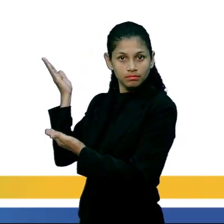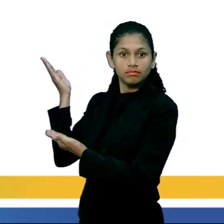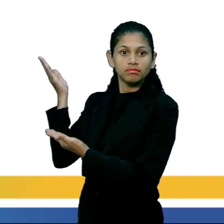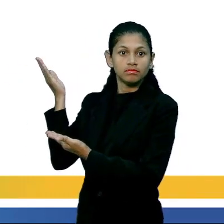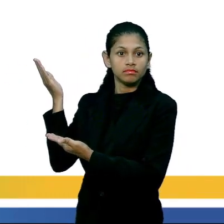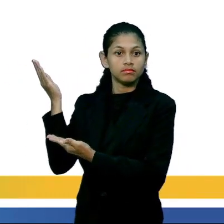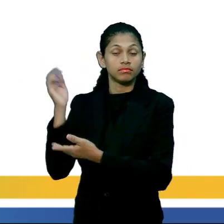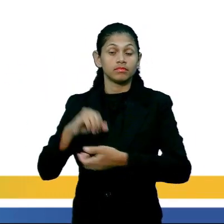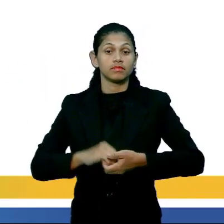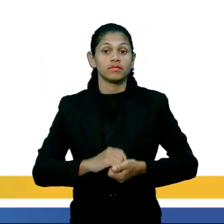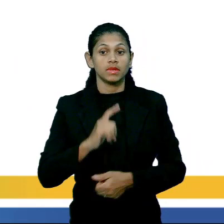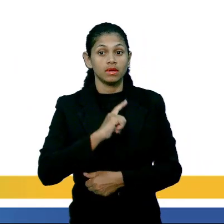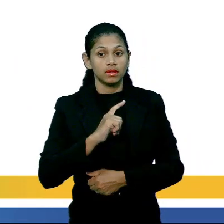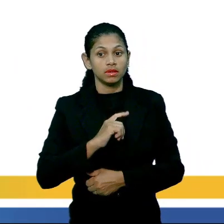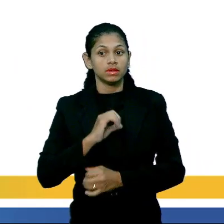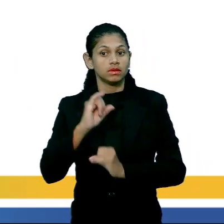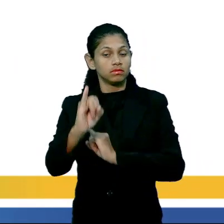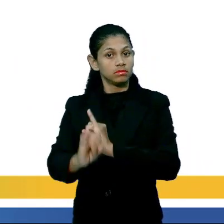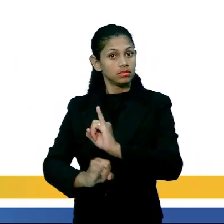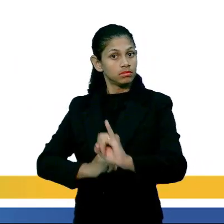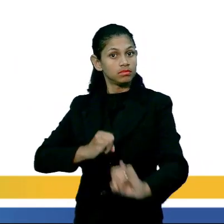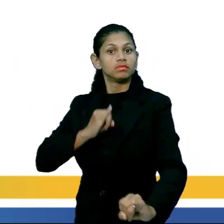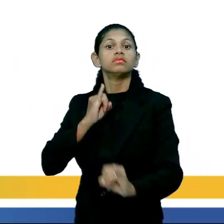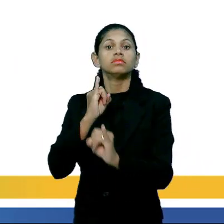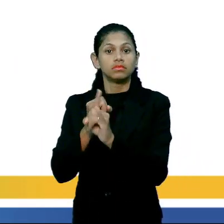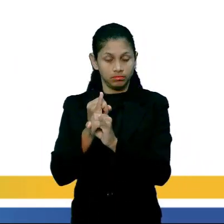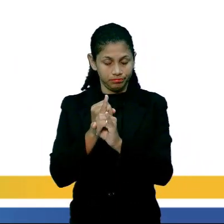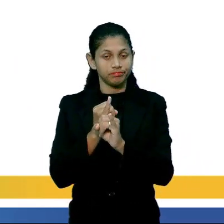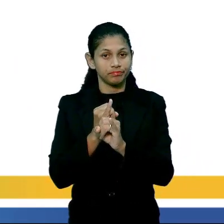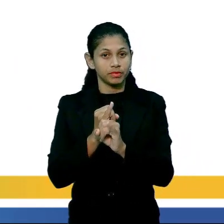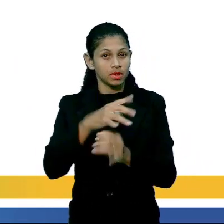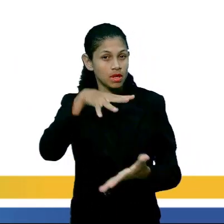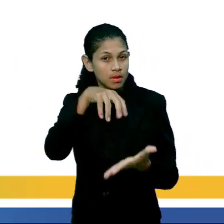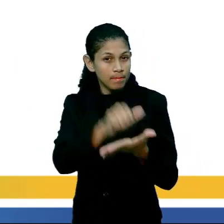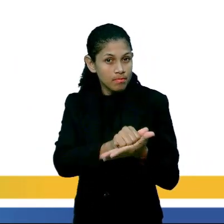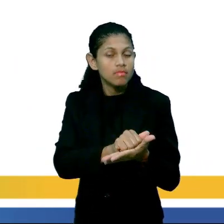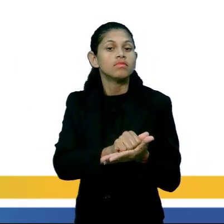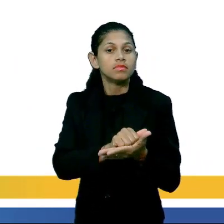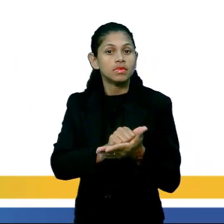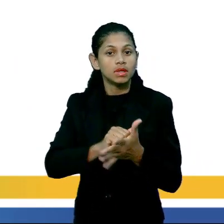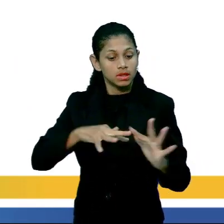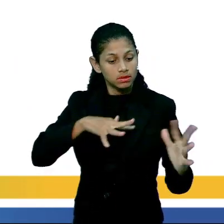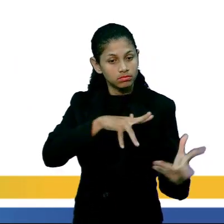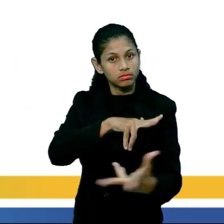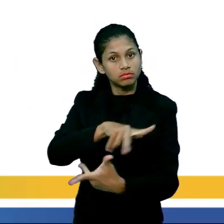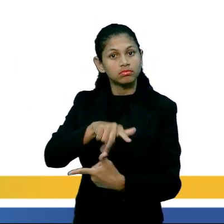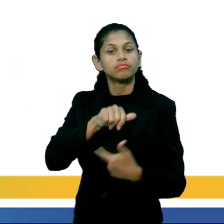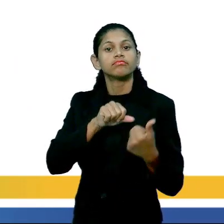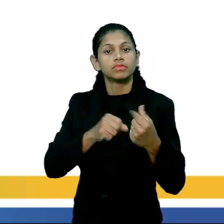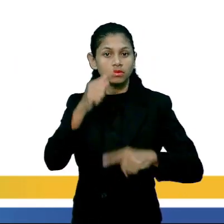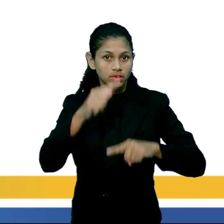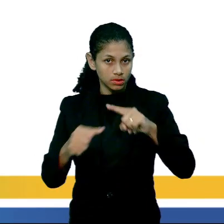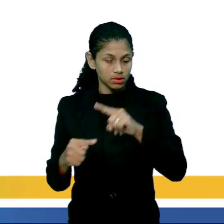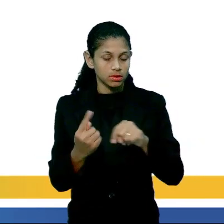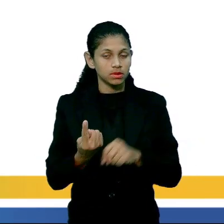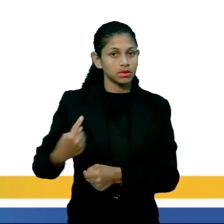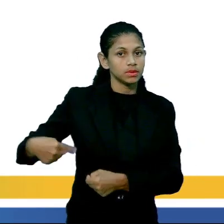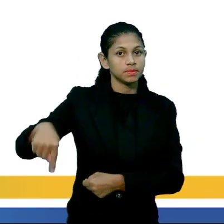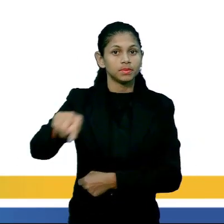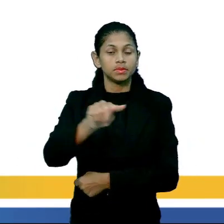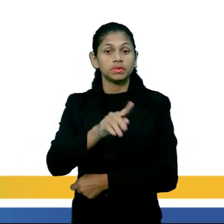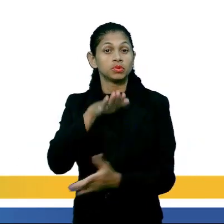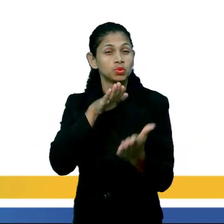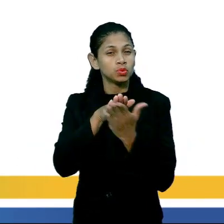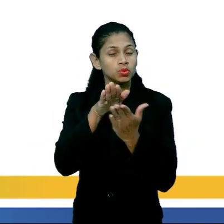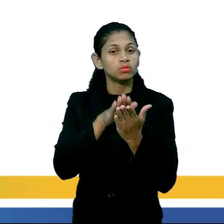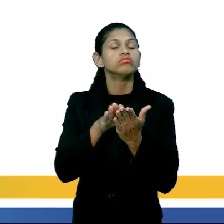a International Brands, nós temos as marcas internacionais, que são esses produtos que vocês consomem no